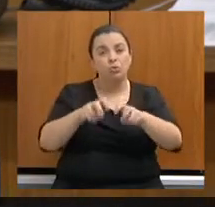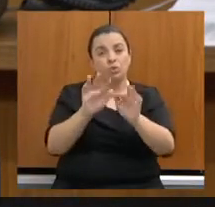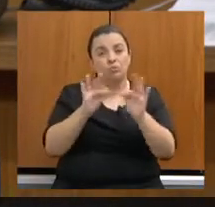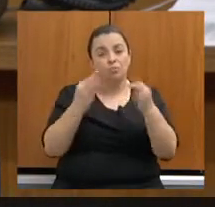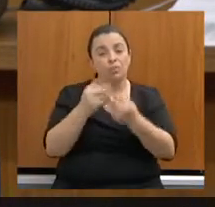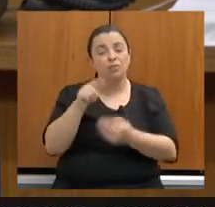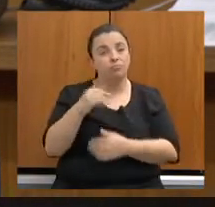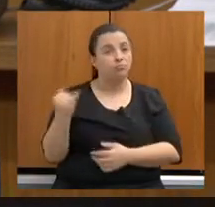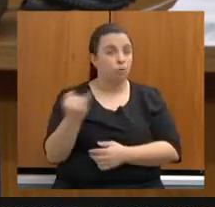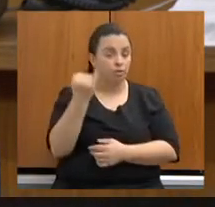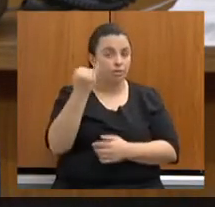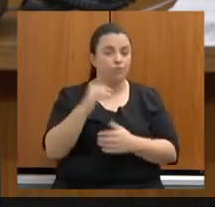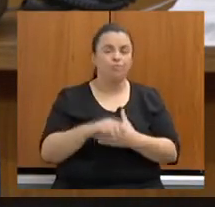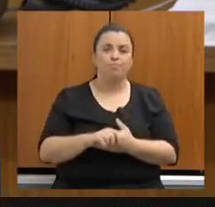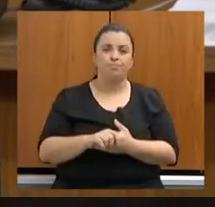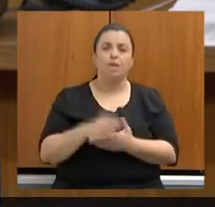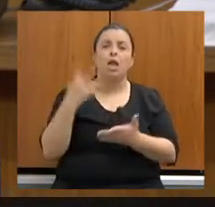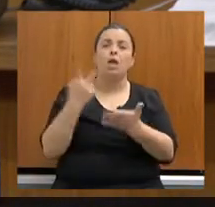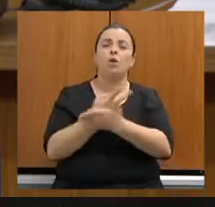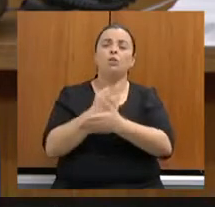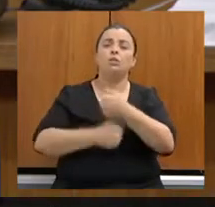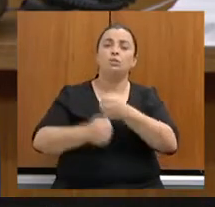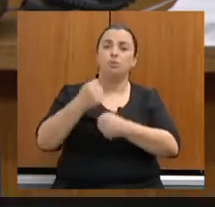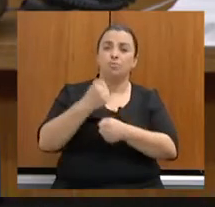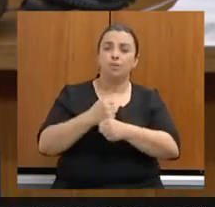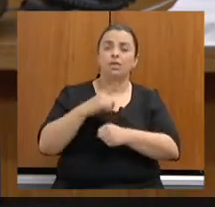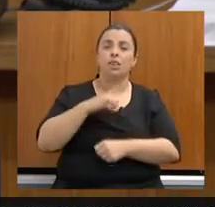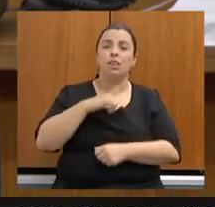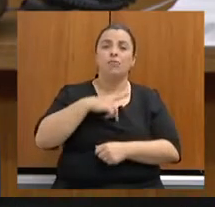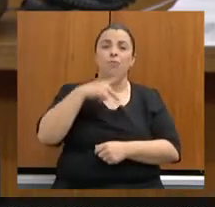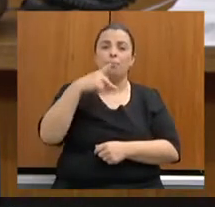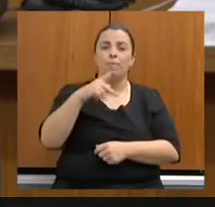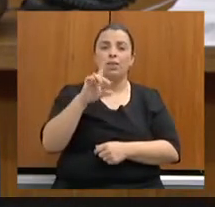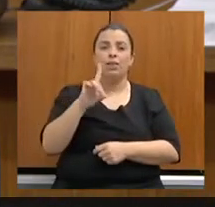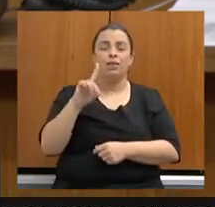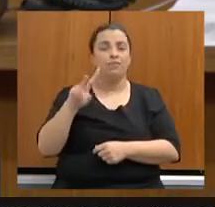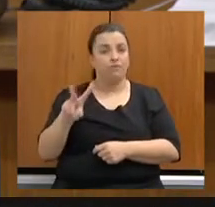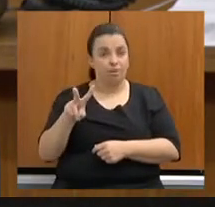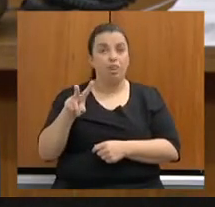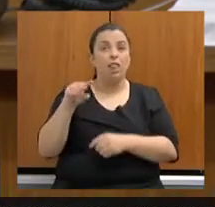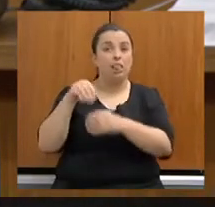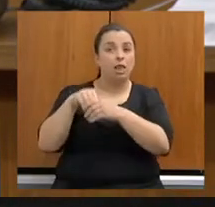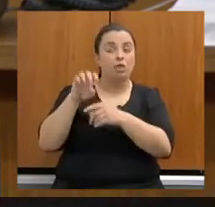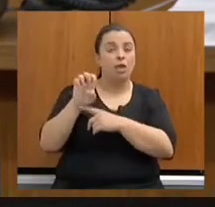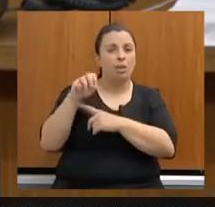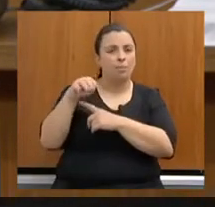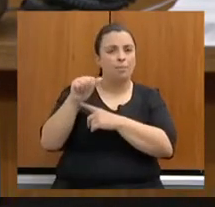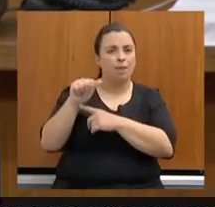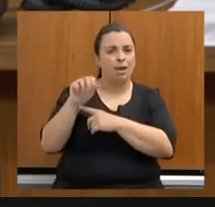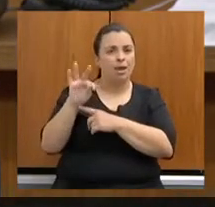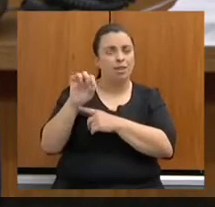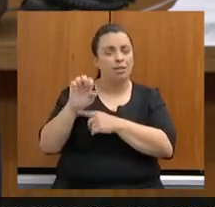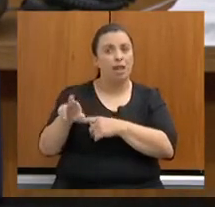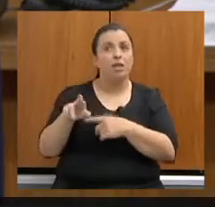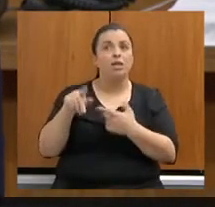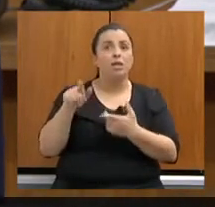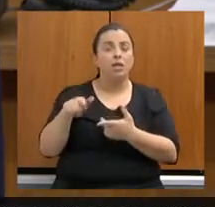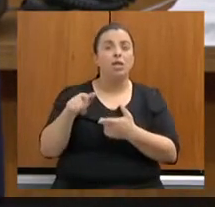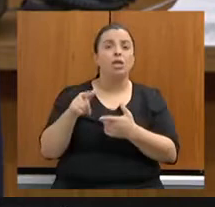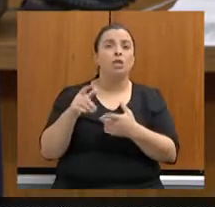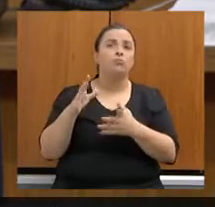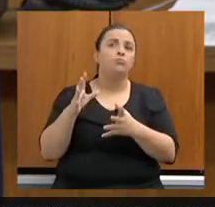nós fizemos do ano passado não perder vendo é matéria com isso eu acho que já 138 pessoas